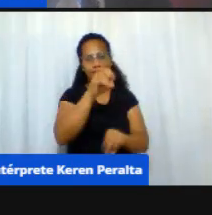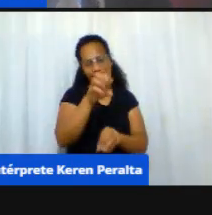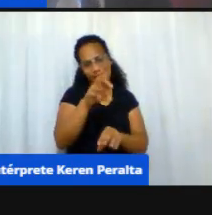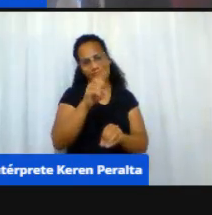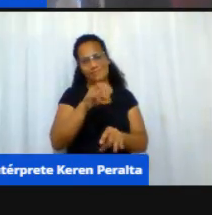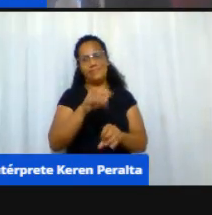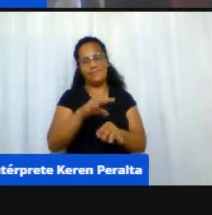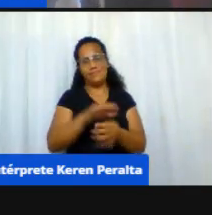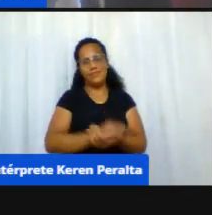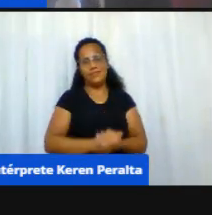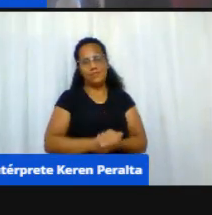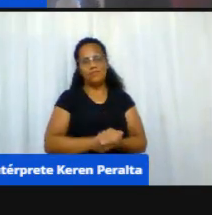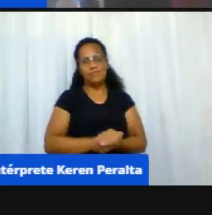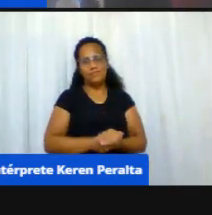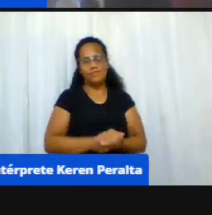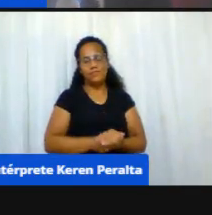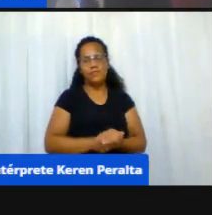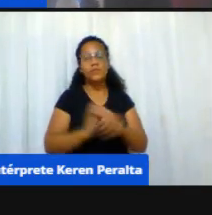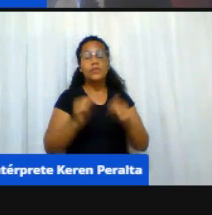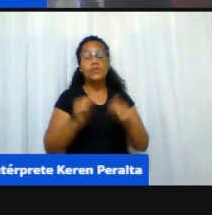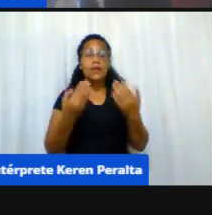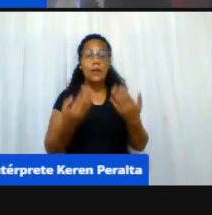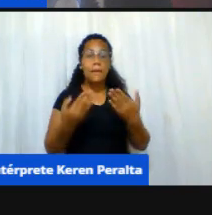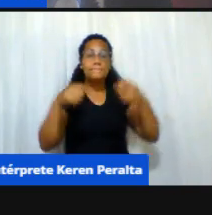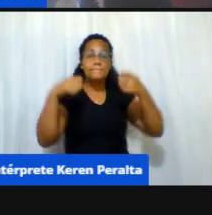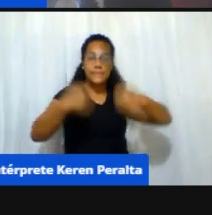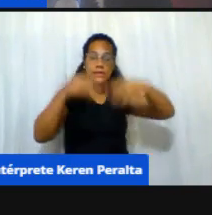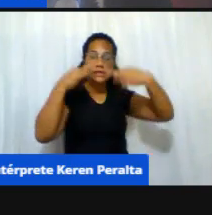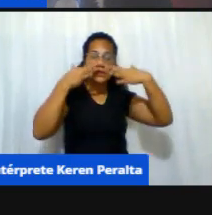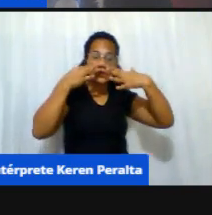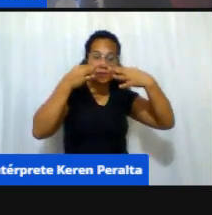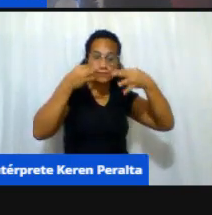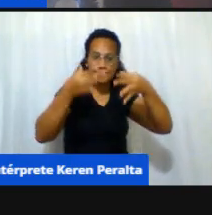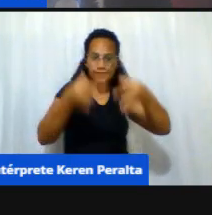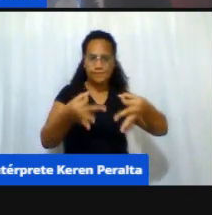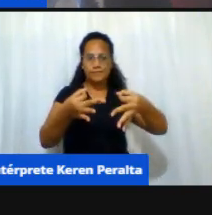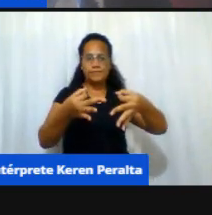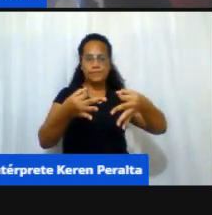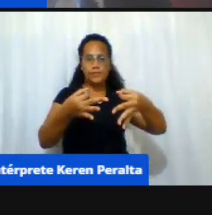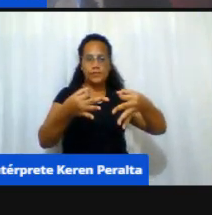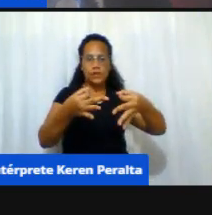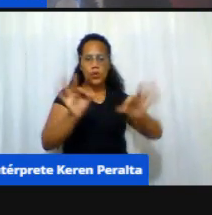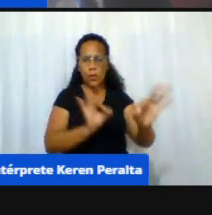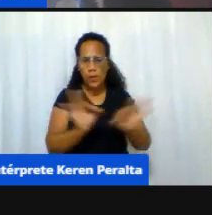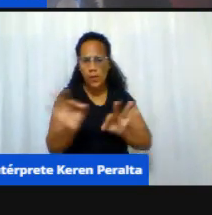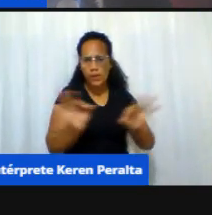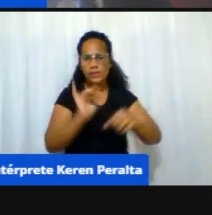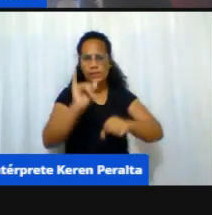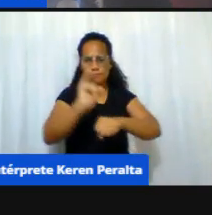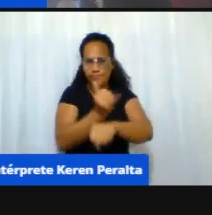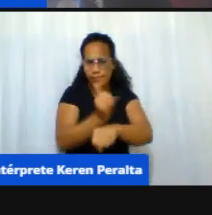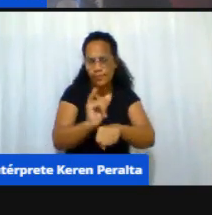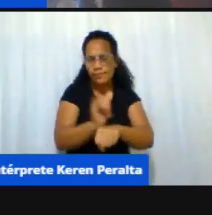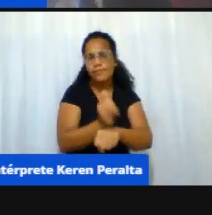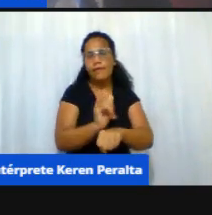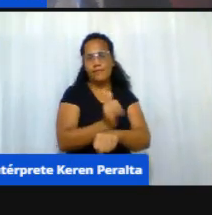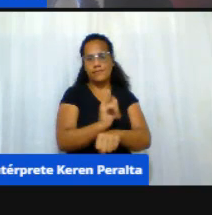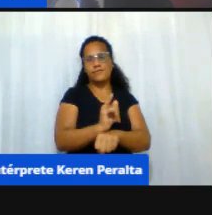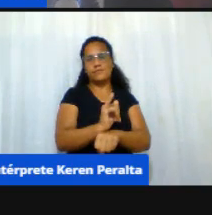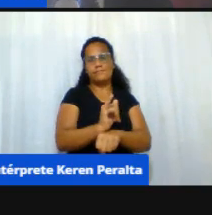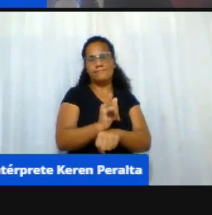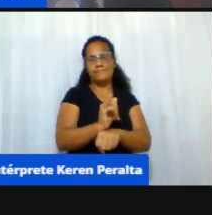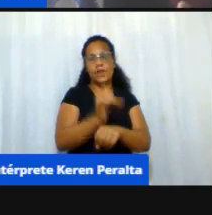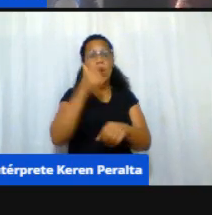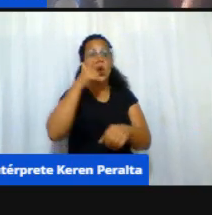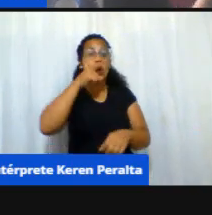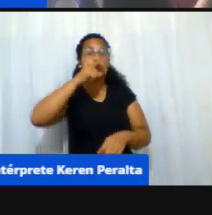Entretanto, queremos chamar a atenção que dividir estrategicamente o cumprimento do referencial é possível.